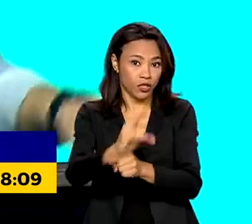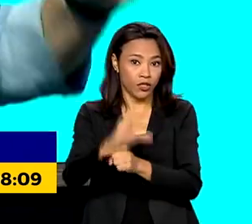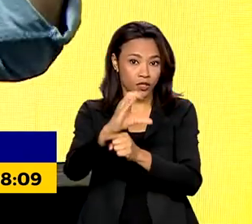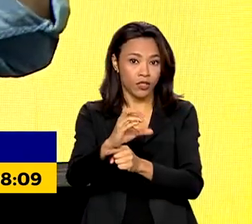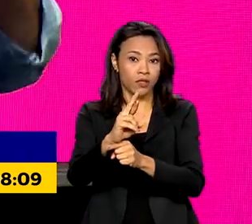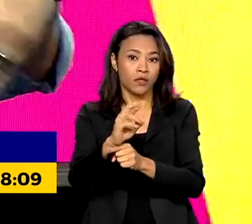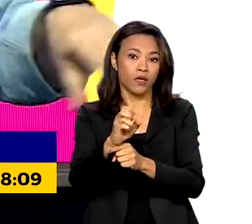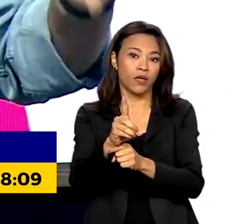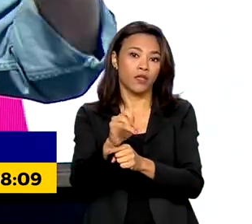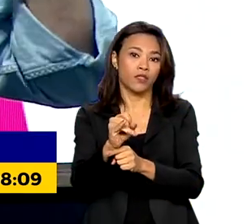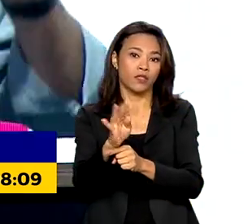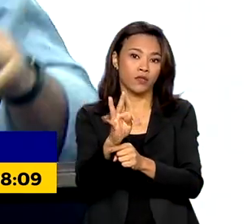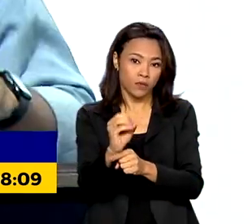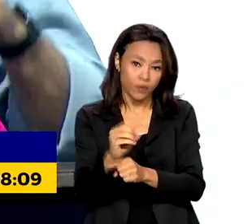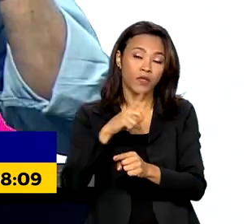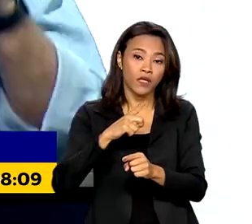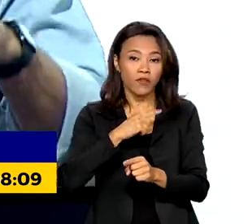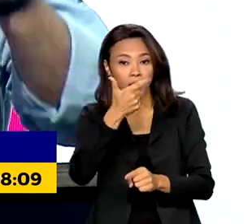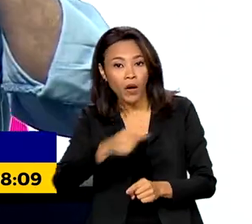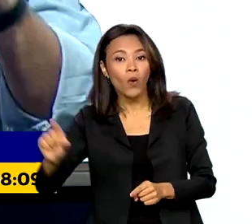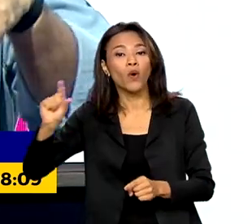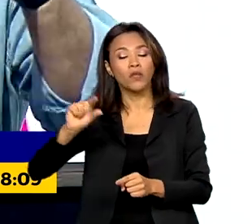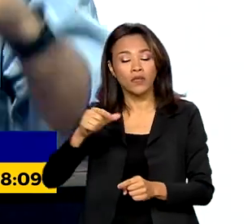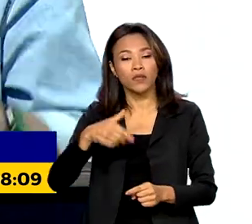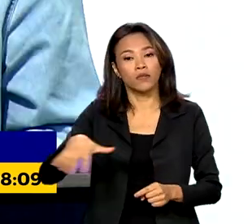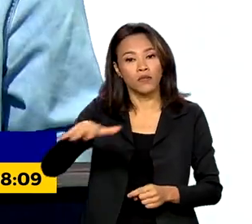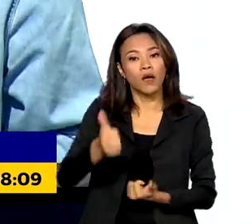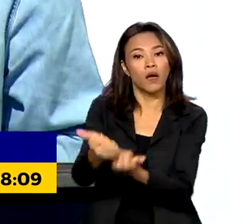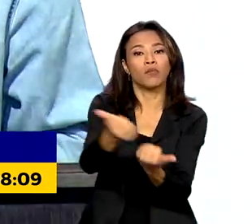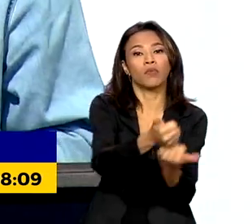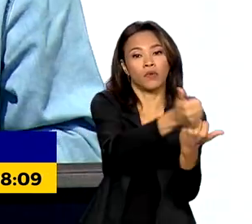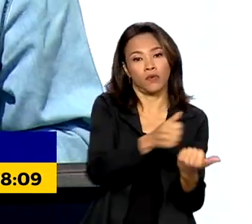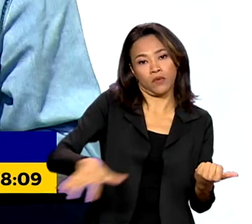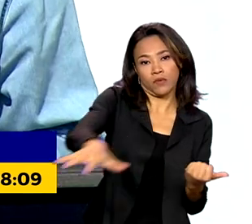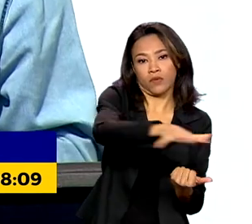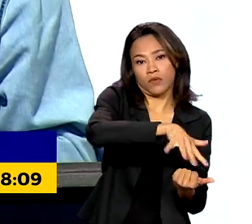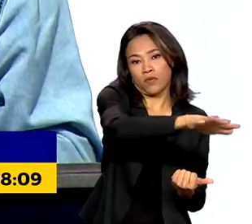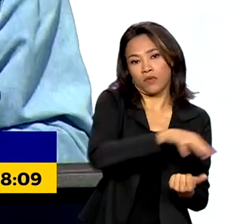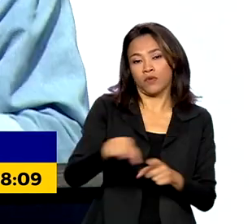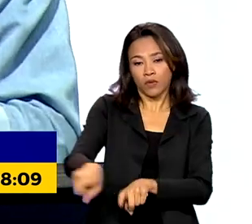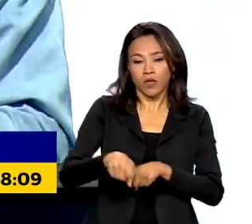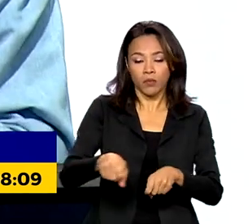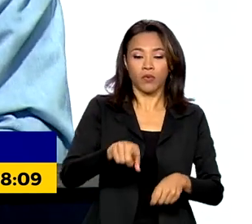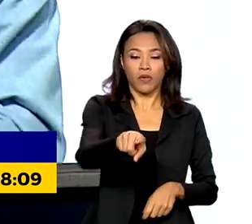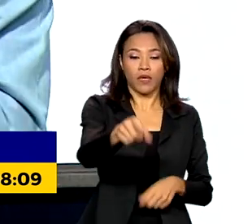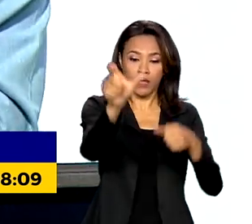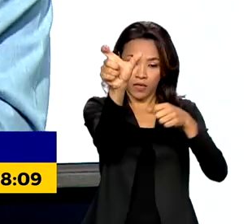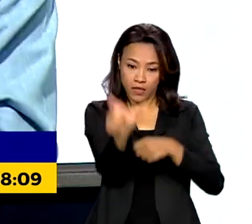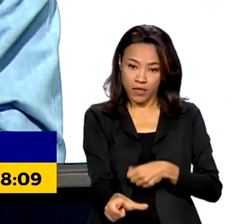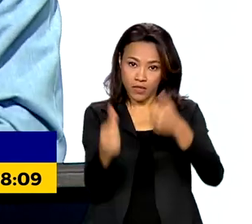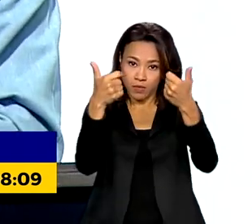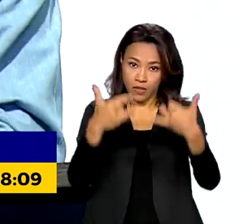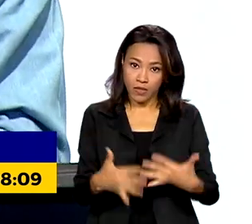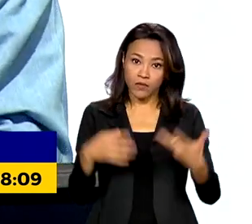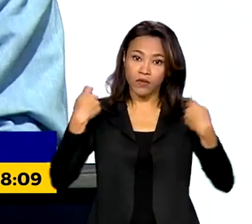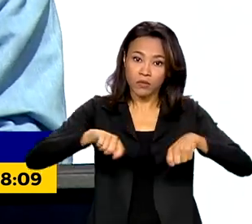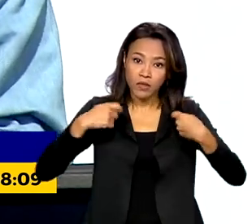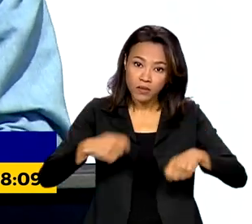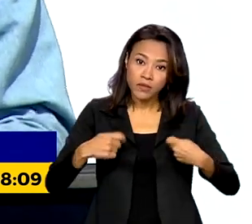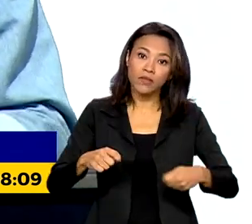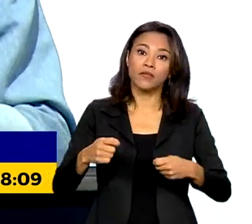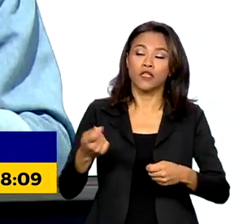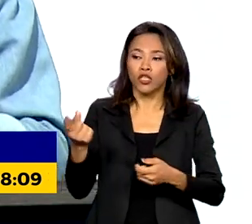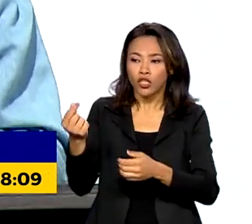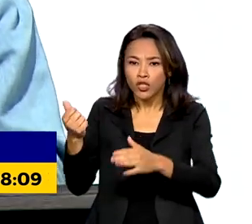recursos para outras áreas do campo. Tanto quanto vocês, produtores, tiverem necessidade de investir para cada vez produzir